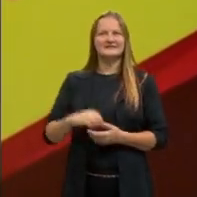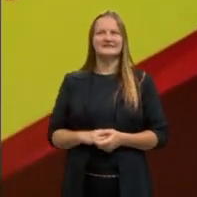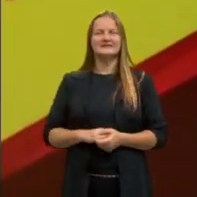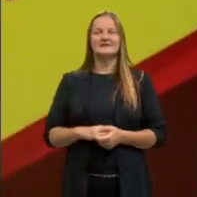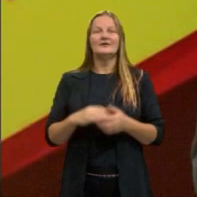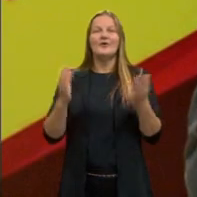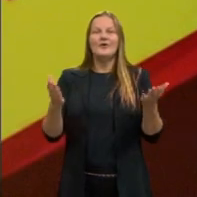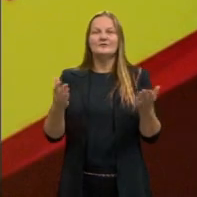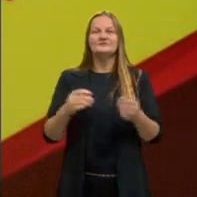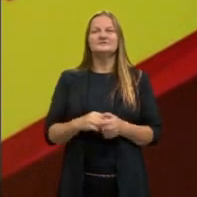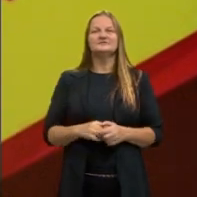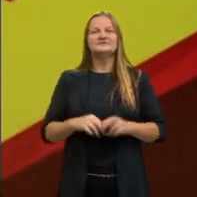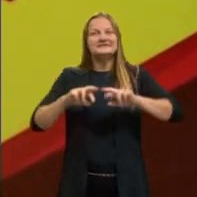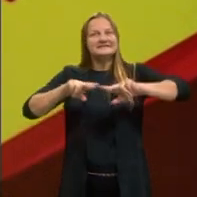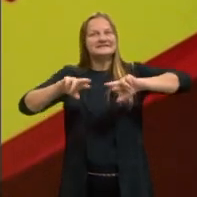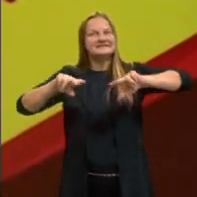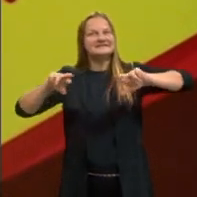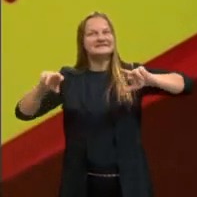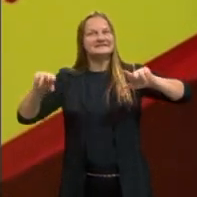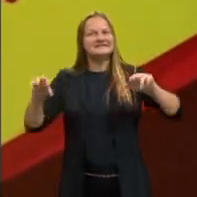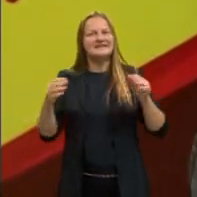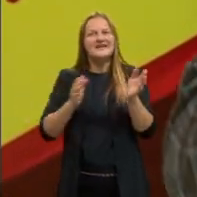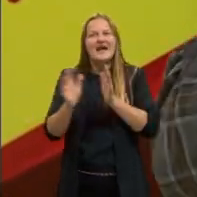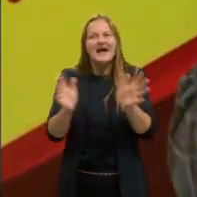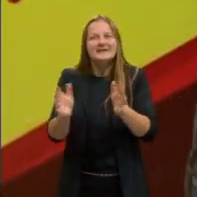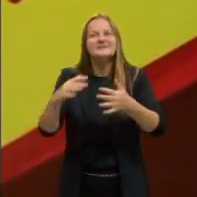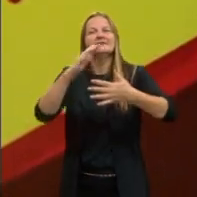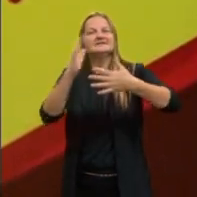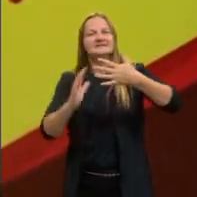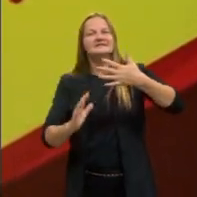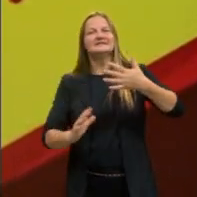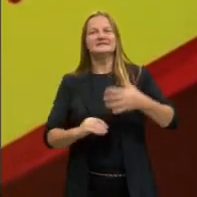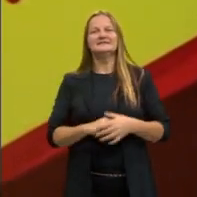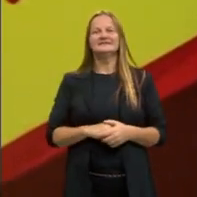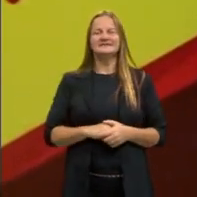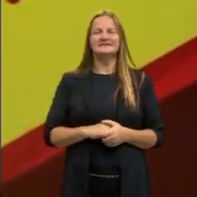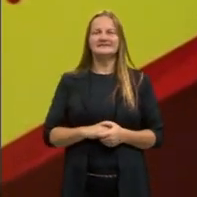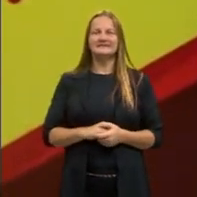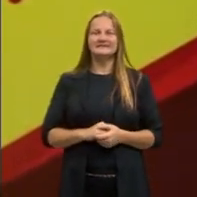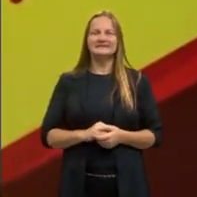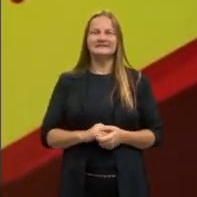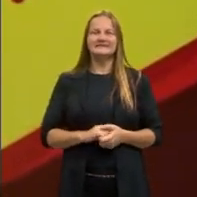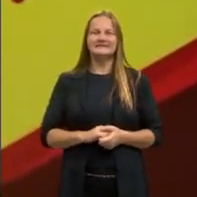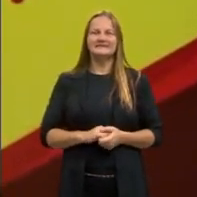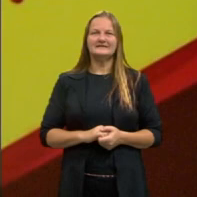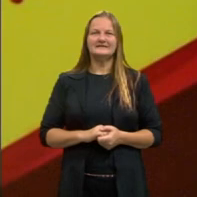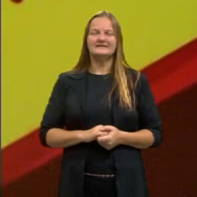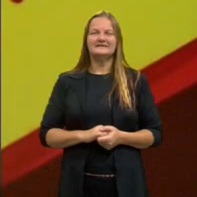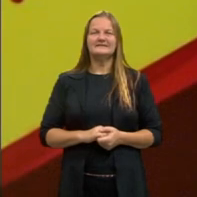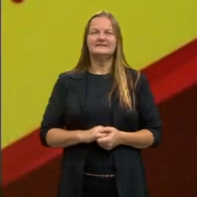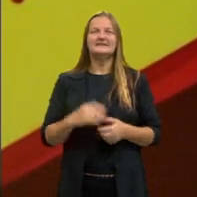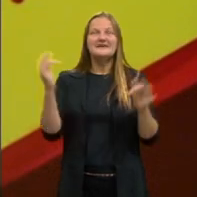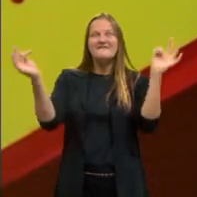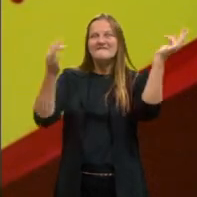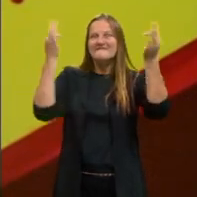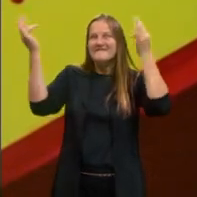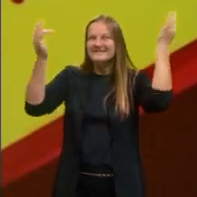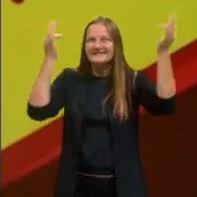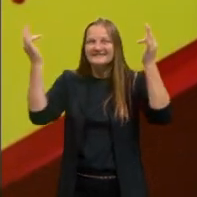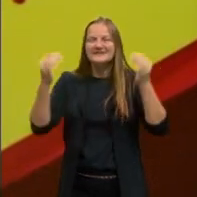diferencial que nós temos aí bastante acessibilidade né sensibilidade linguística isso é fantástico tá